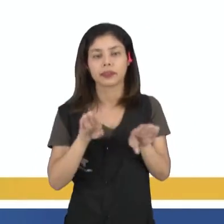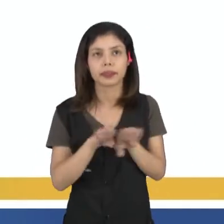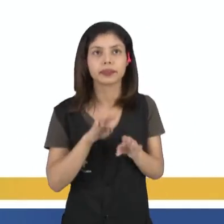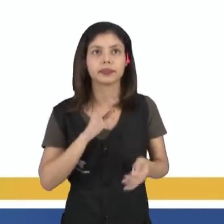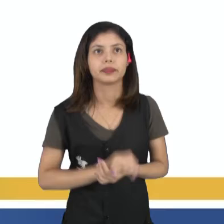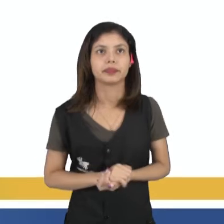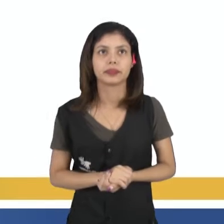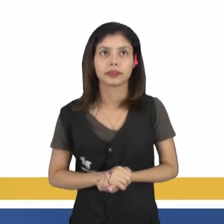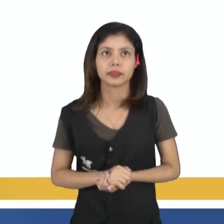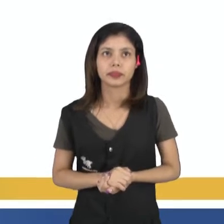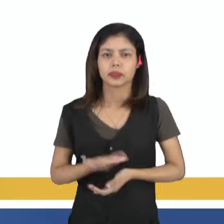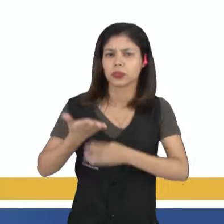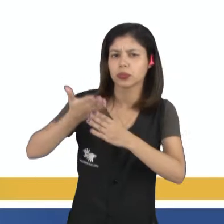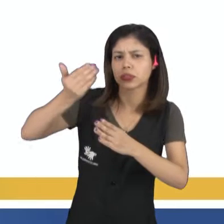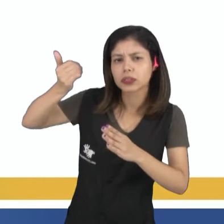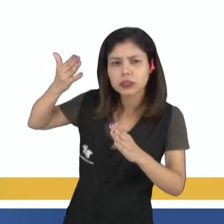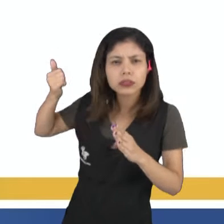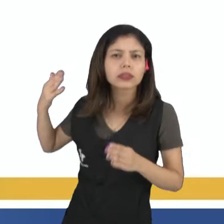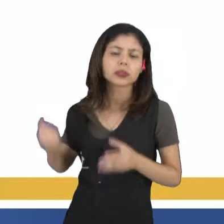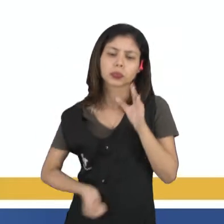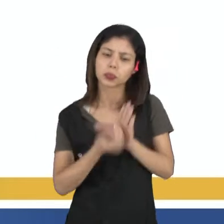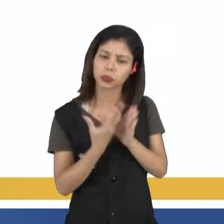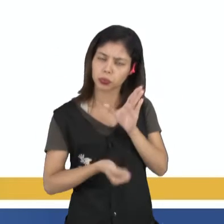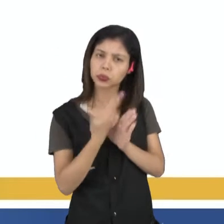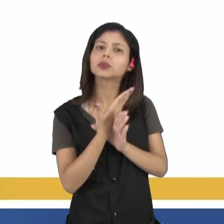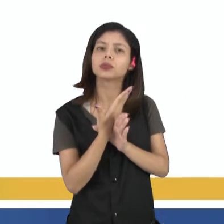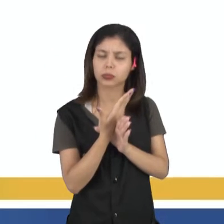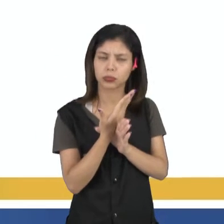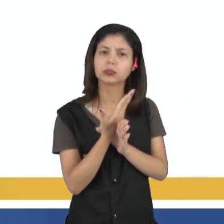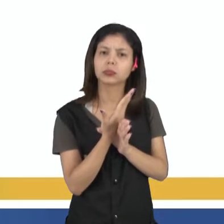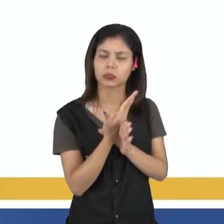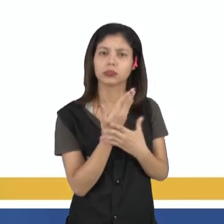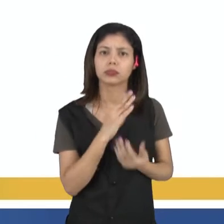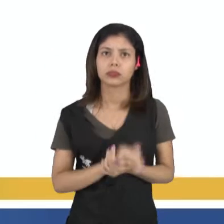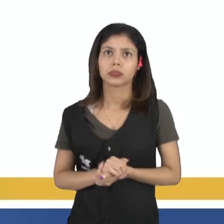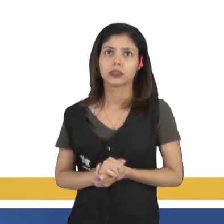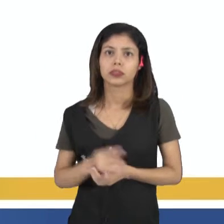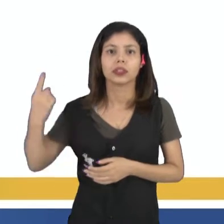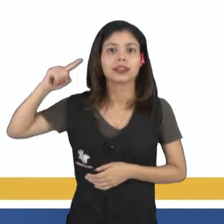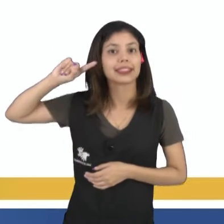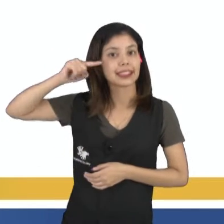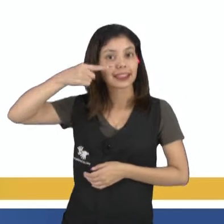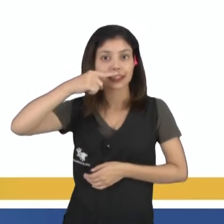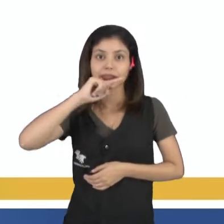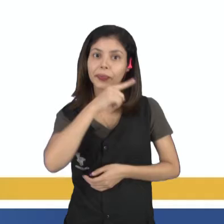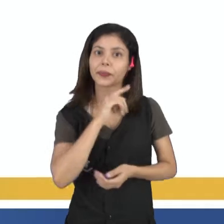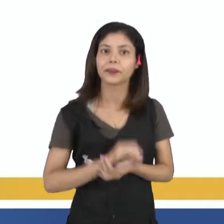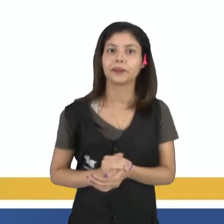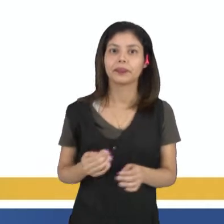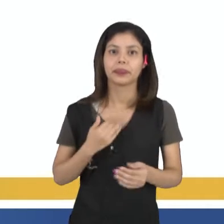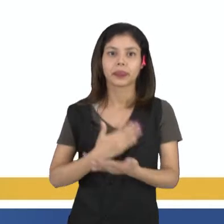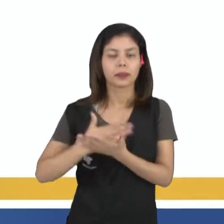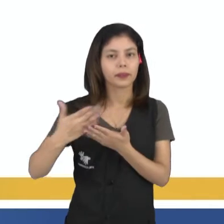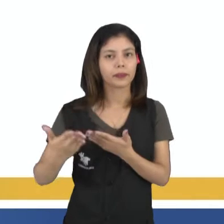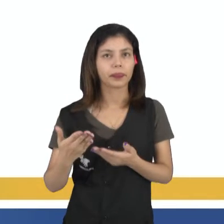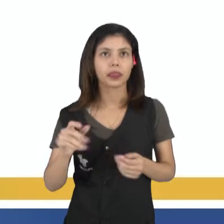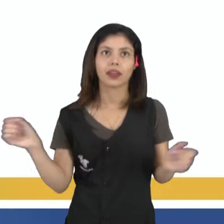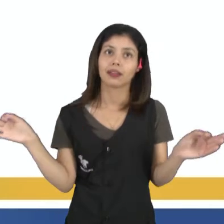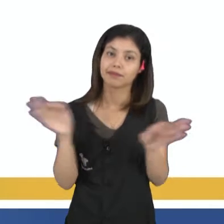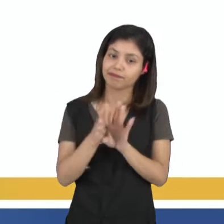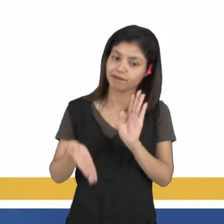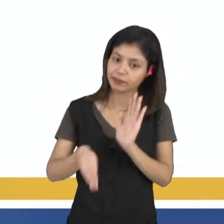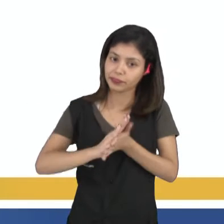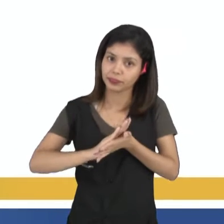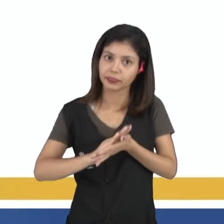então os antigos produtores na de cana-de-açúcar eles vão começar a entrar em falência